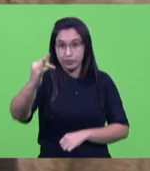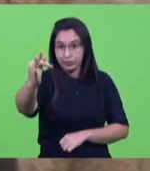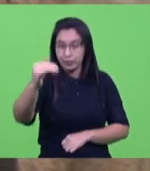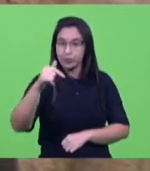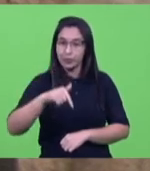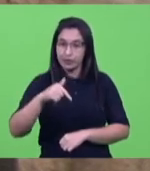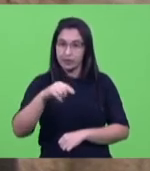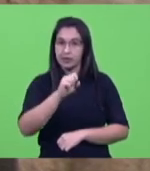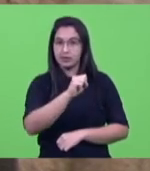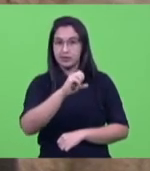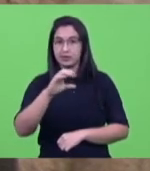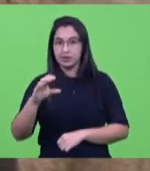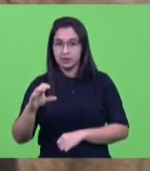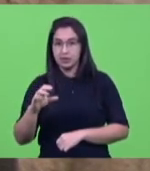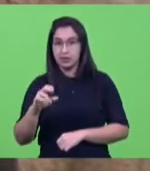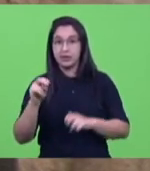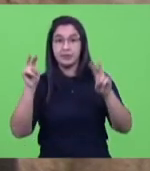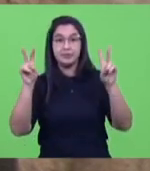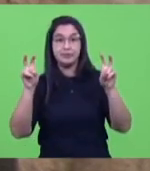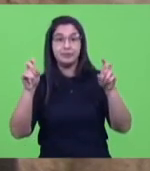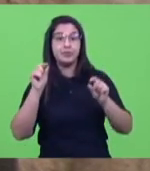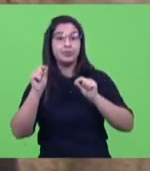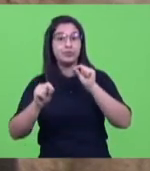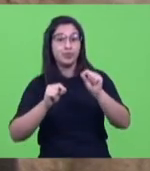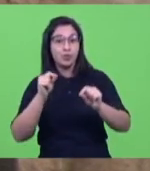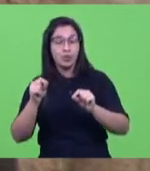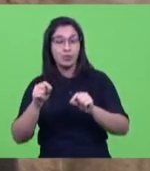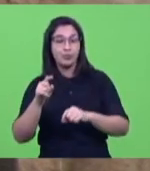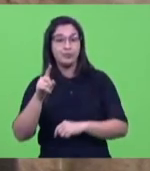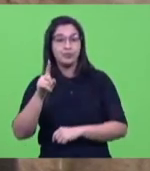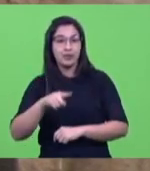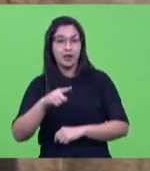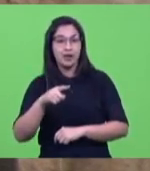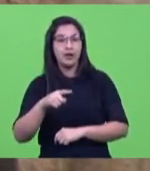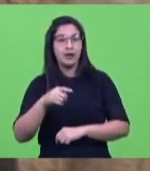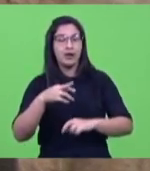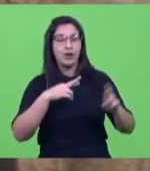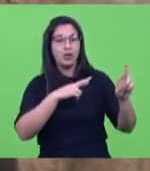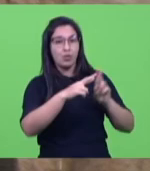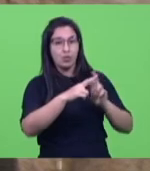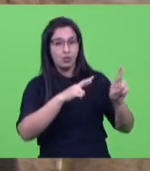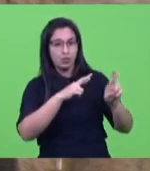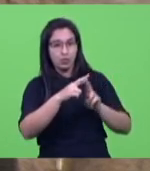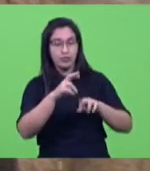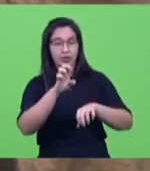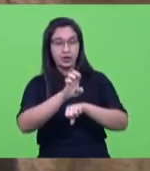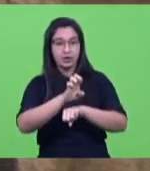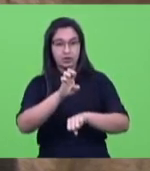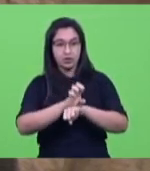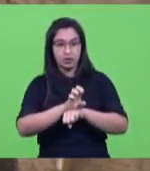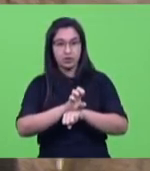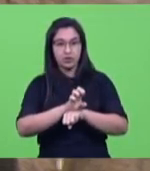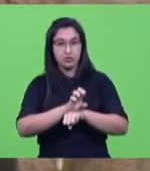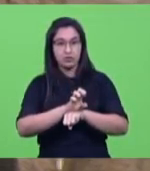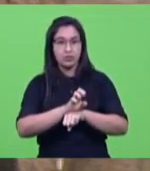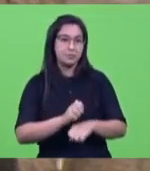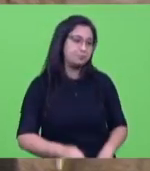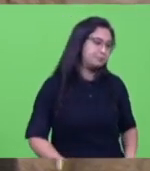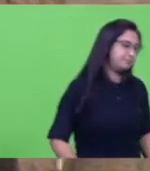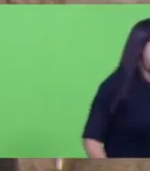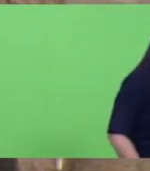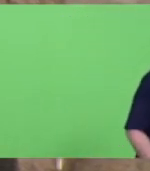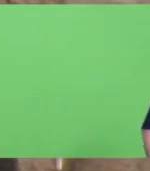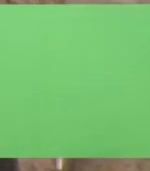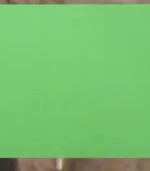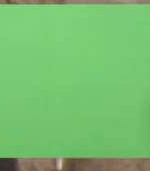Catarina. Refiro-me à SC, ou seja, uma rodovia estadual que vai ligar de Joinville